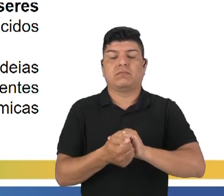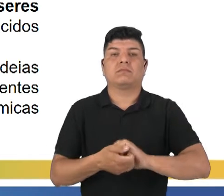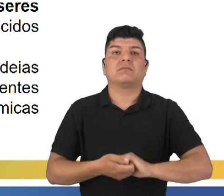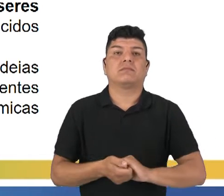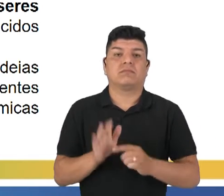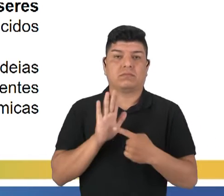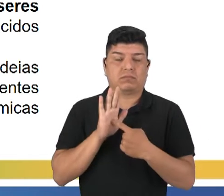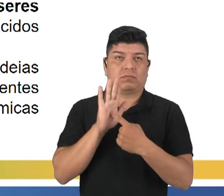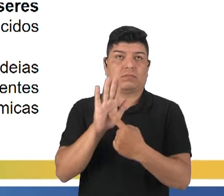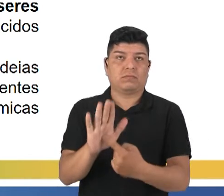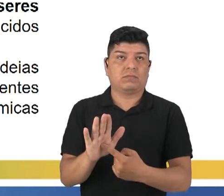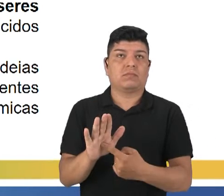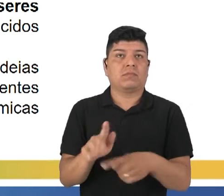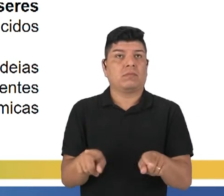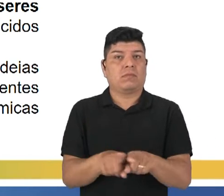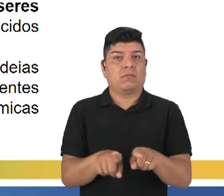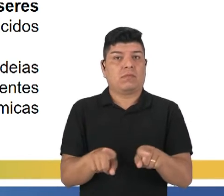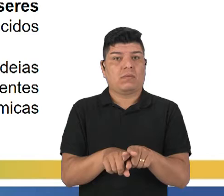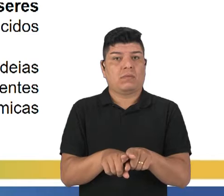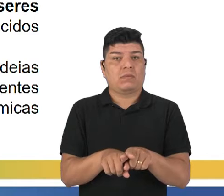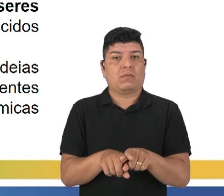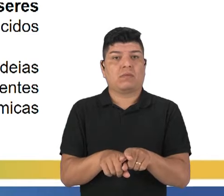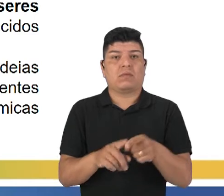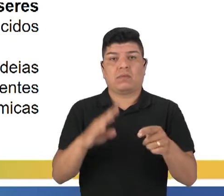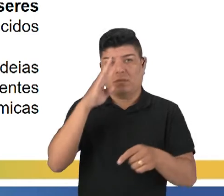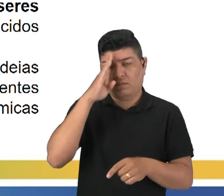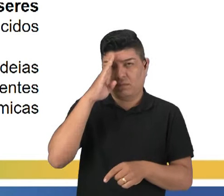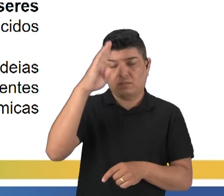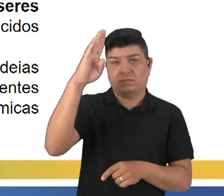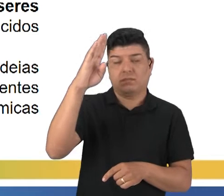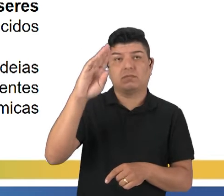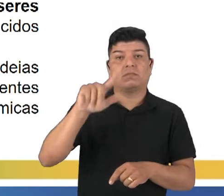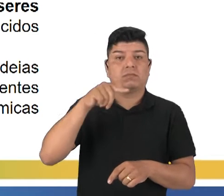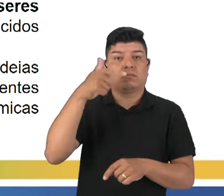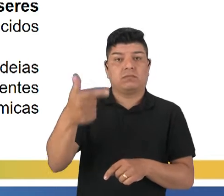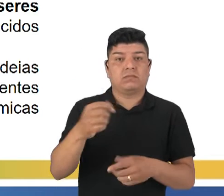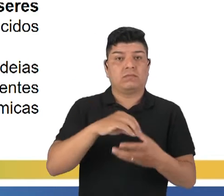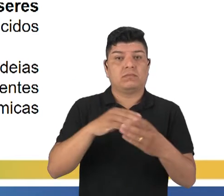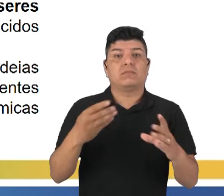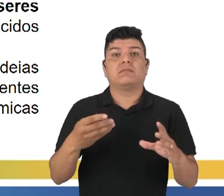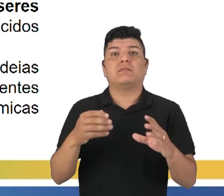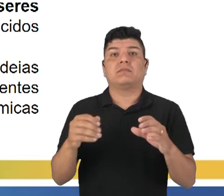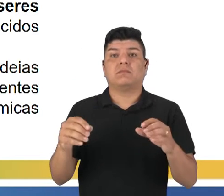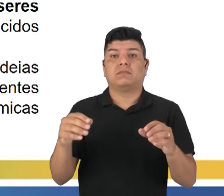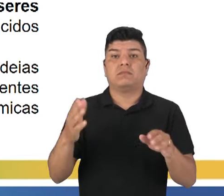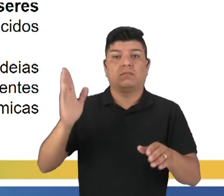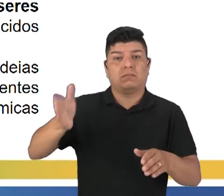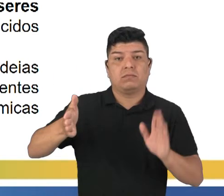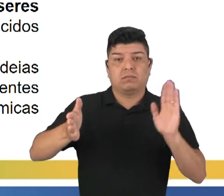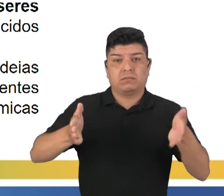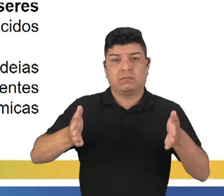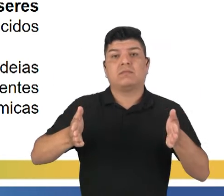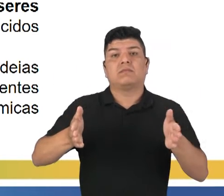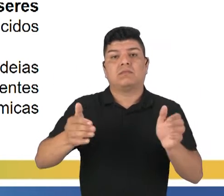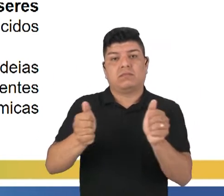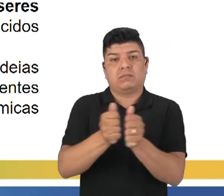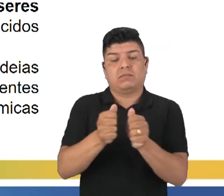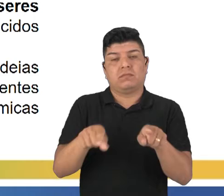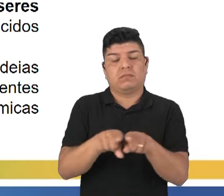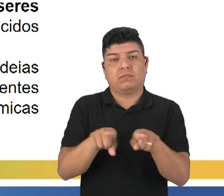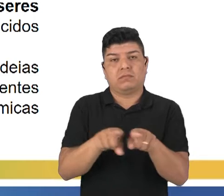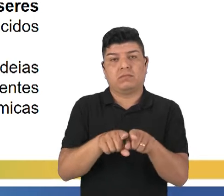Elas apresentam, além da cadeia peptídica principal, outras cadeias laterais, né, outras cadeias